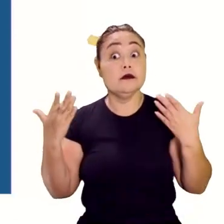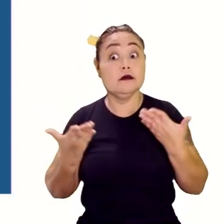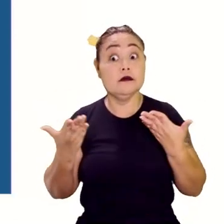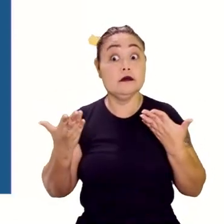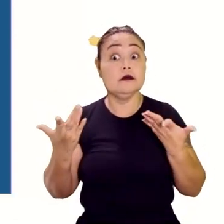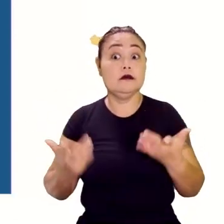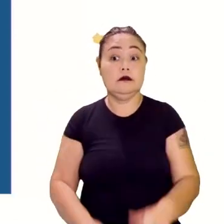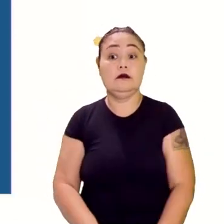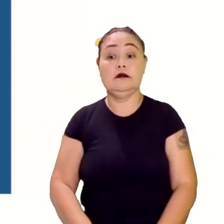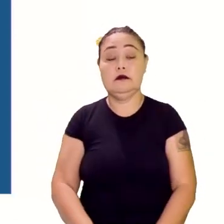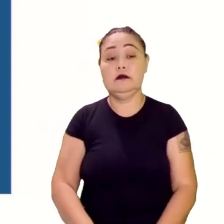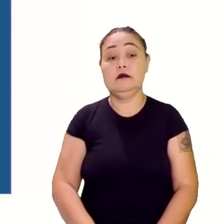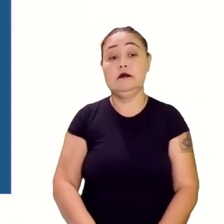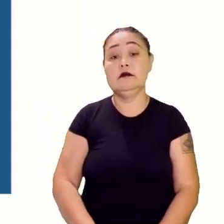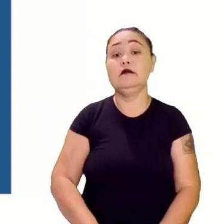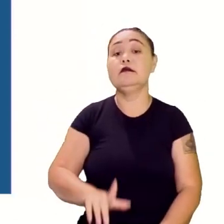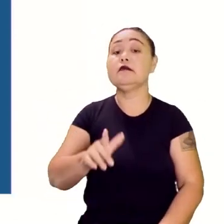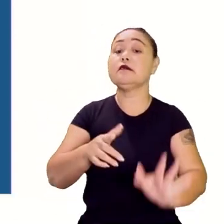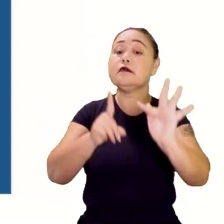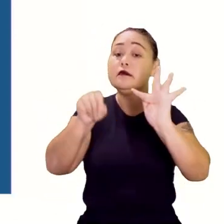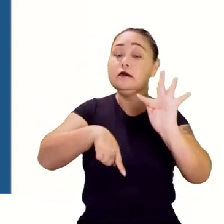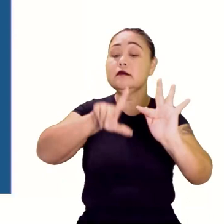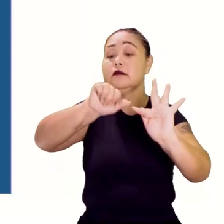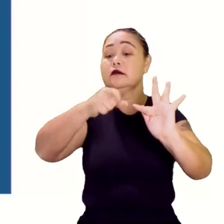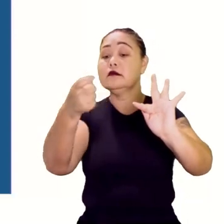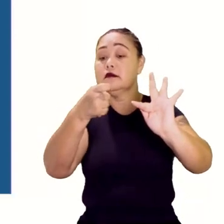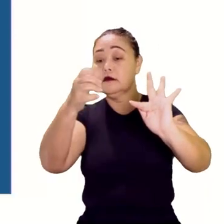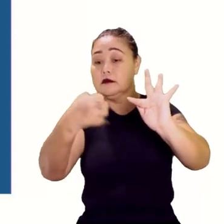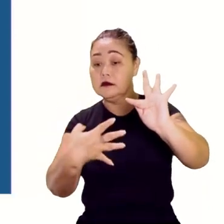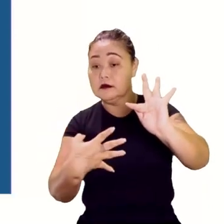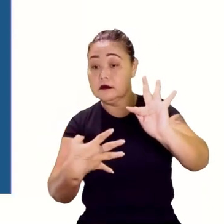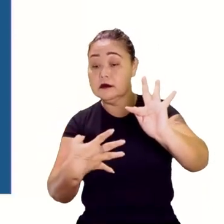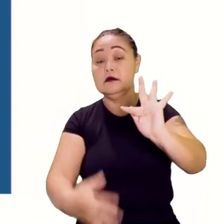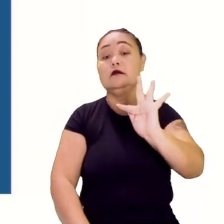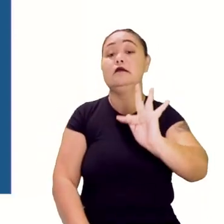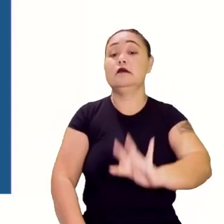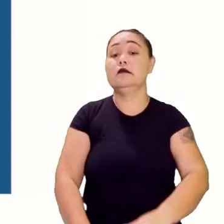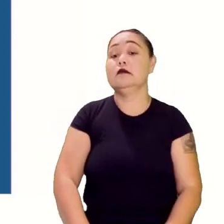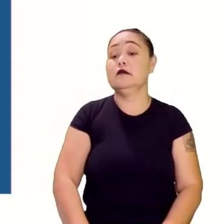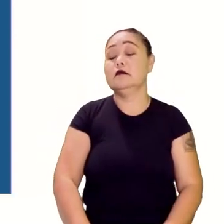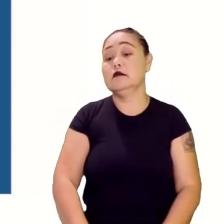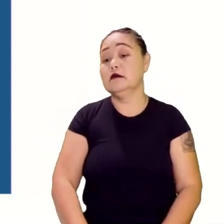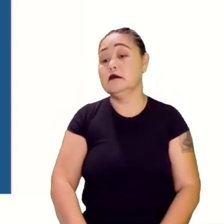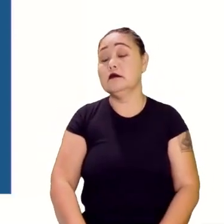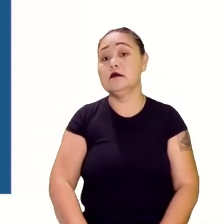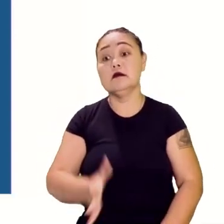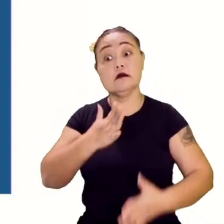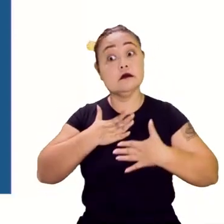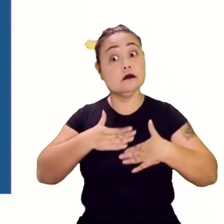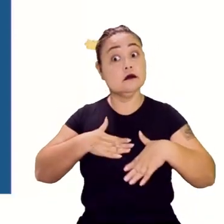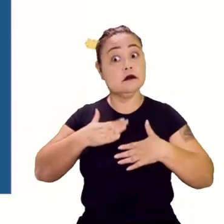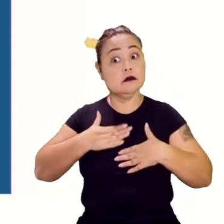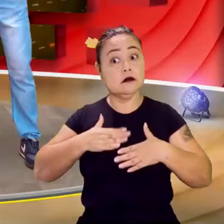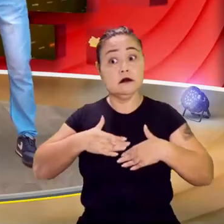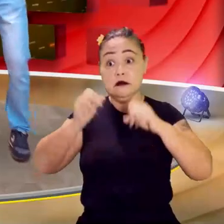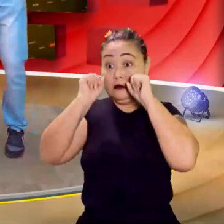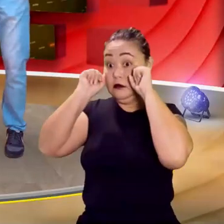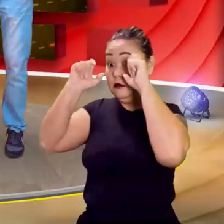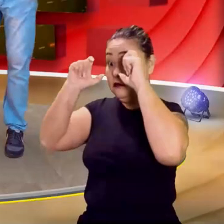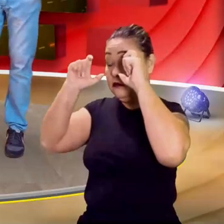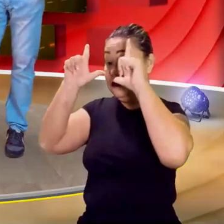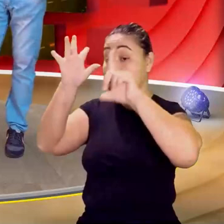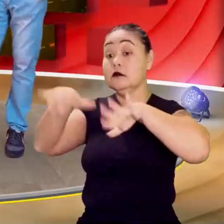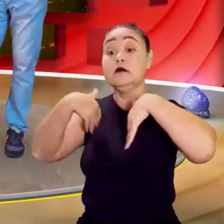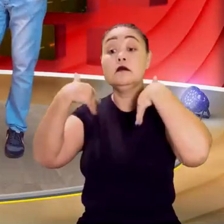agora? Uhum. F de x igual a log de x na base 4. Muita calma nessa hora, presta atenção